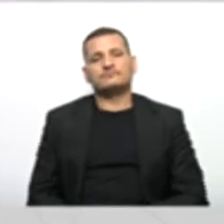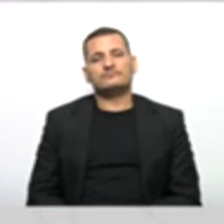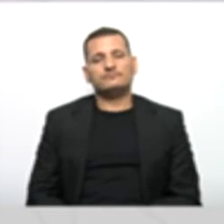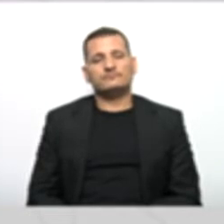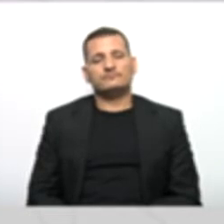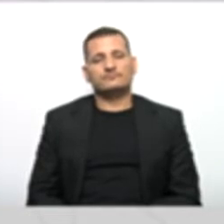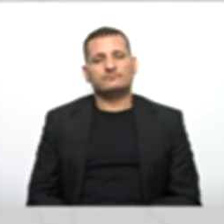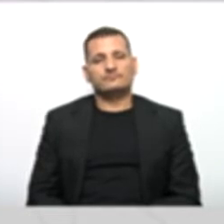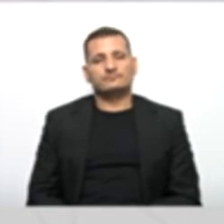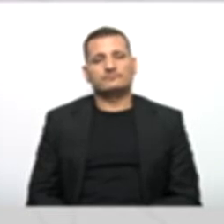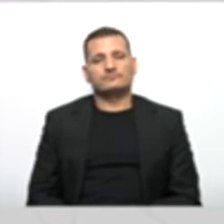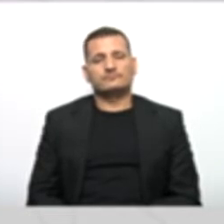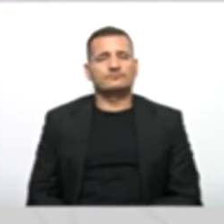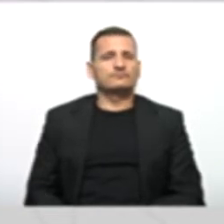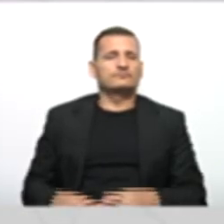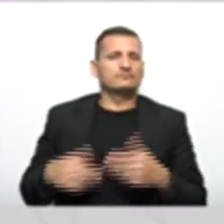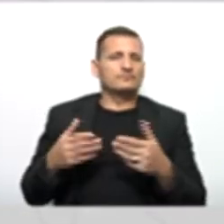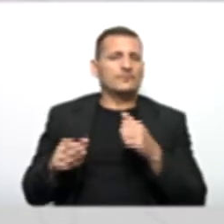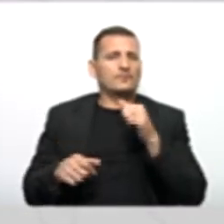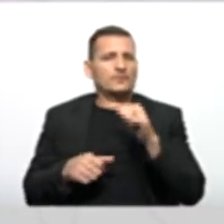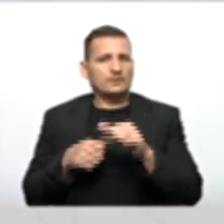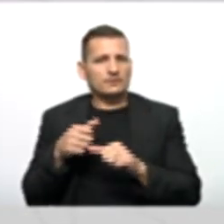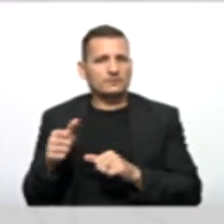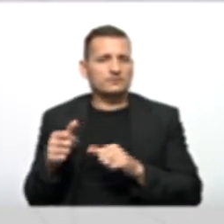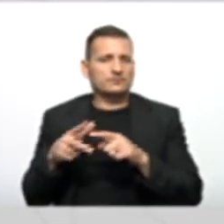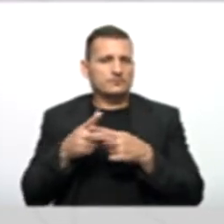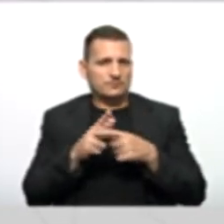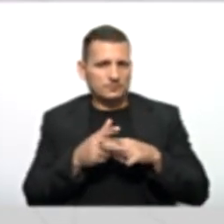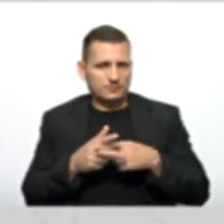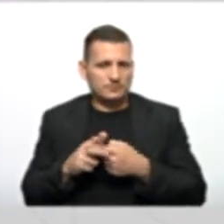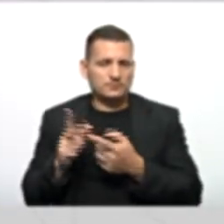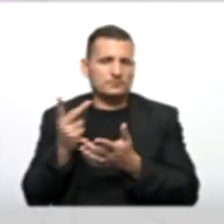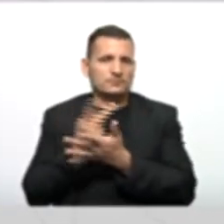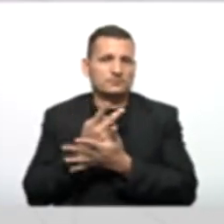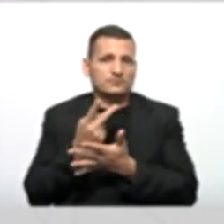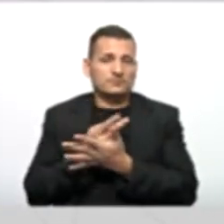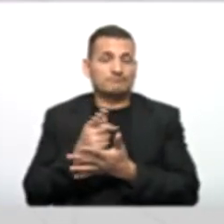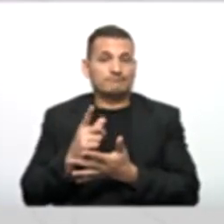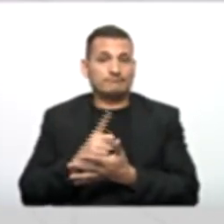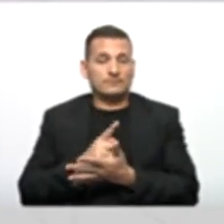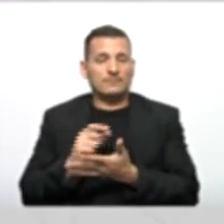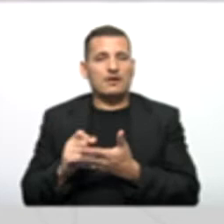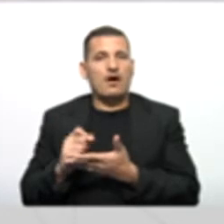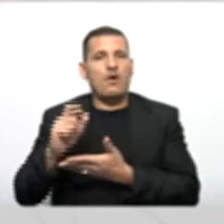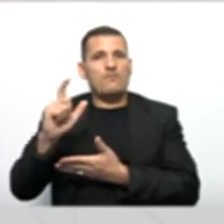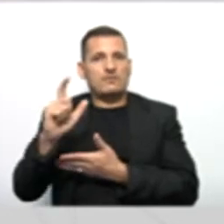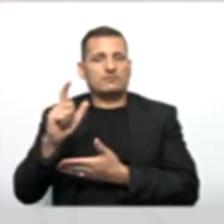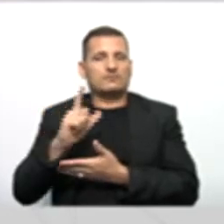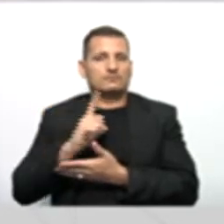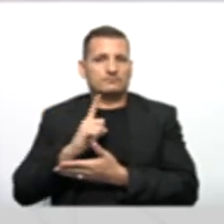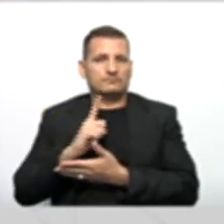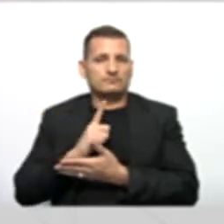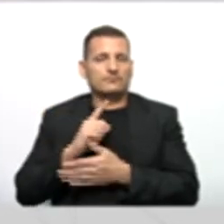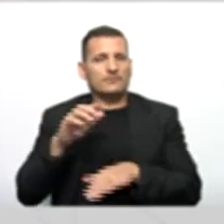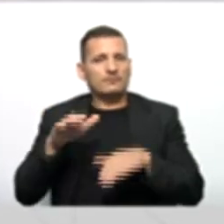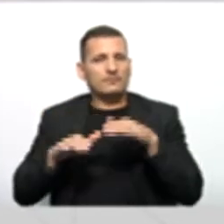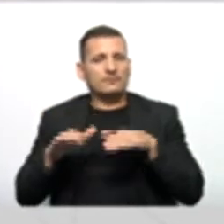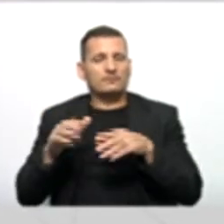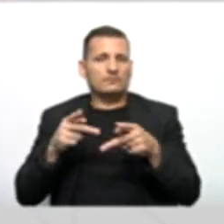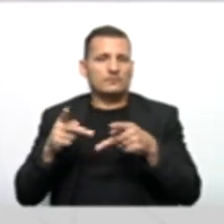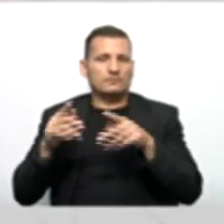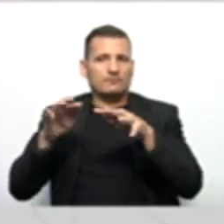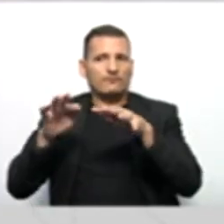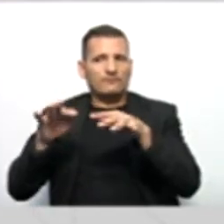Os custos das mudanças e correções de erros geralmente aumentam significativamente conforme o projeto se aproxima do